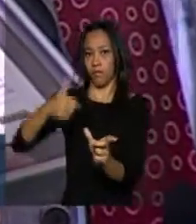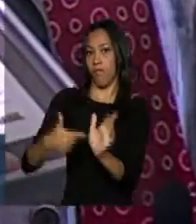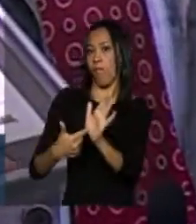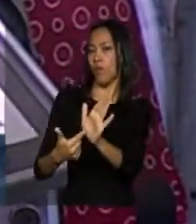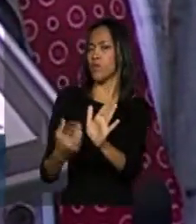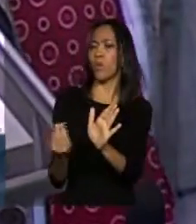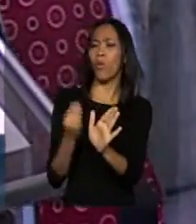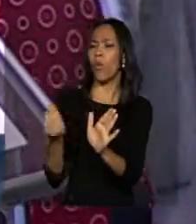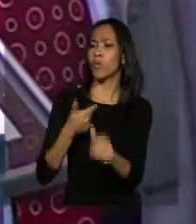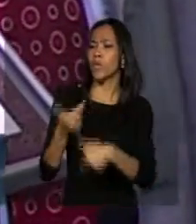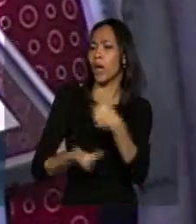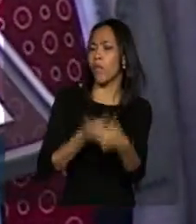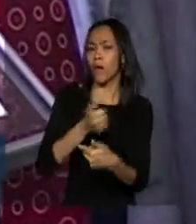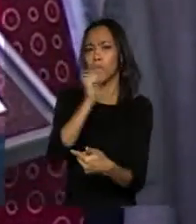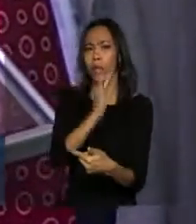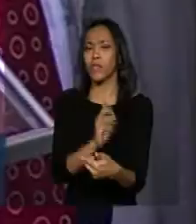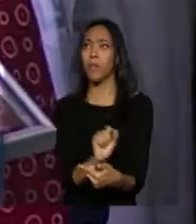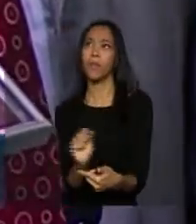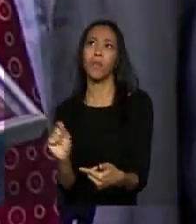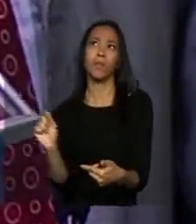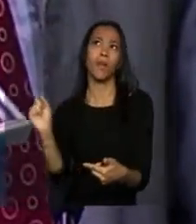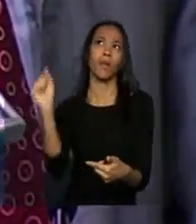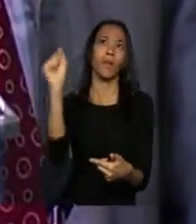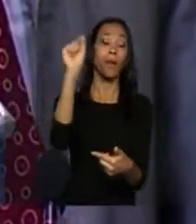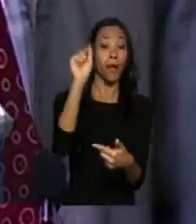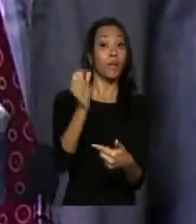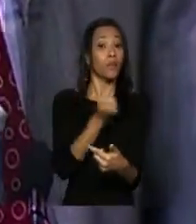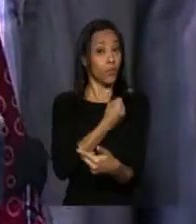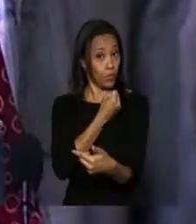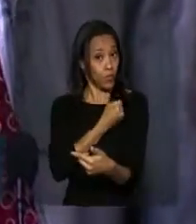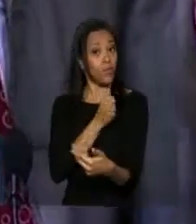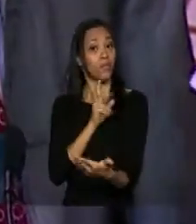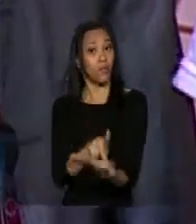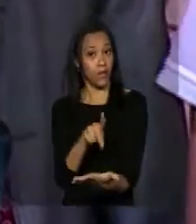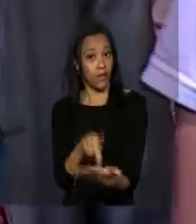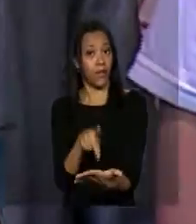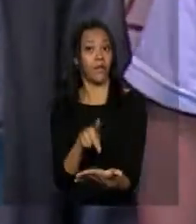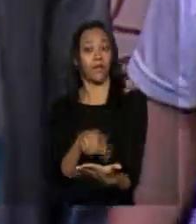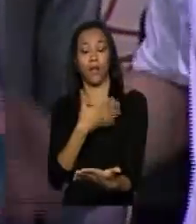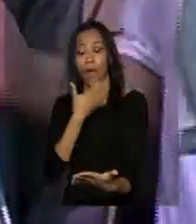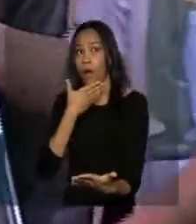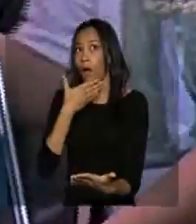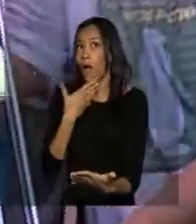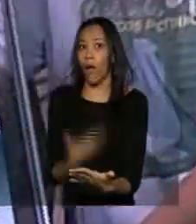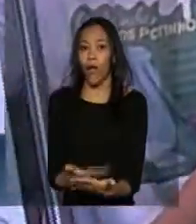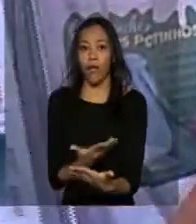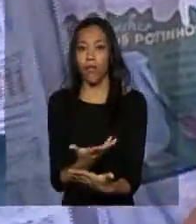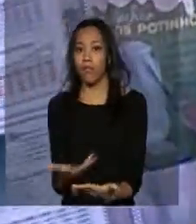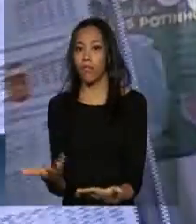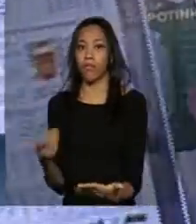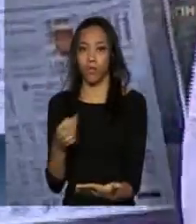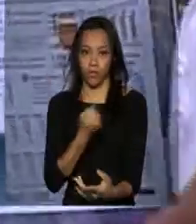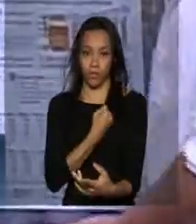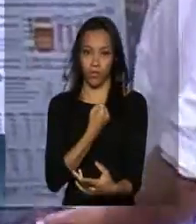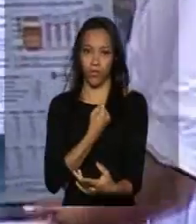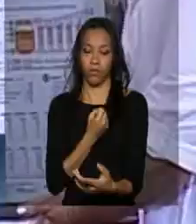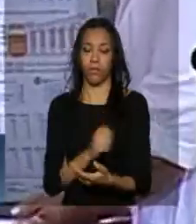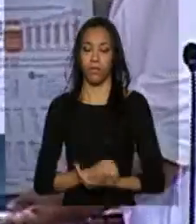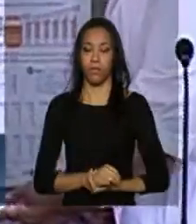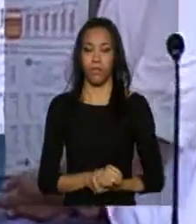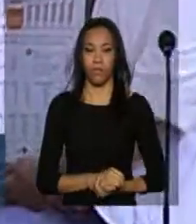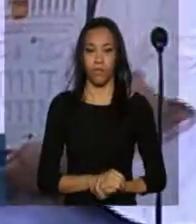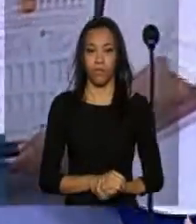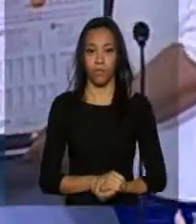realmente, nós falamos de números que são verdadeiramente surpreendentes. Miriam, por favor.